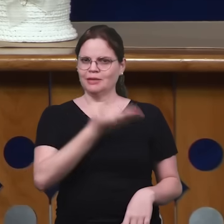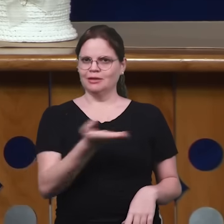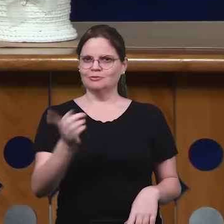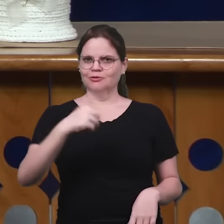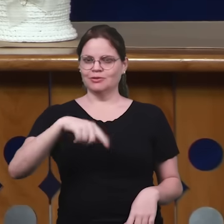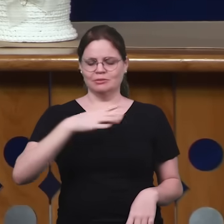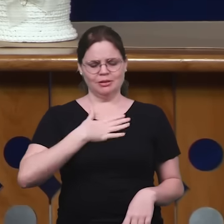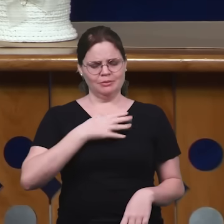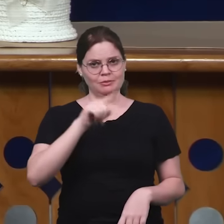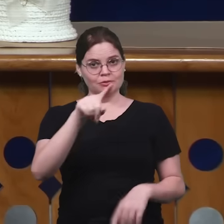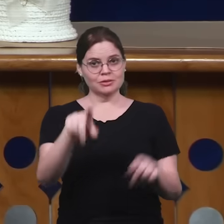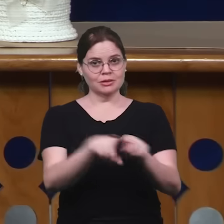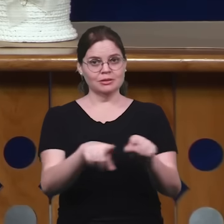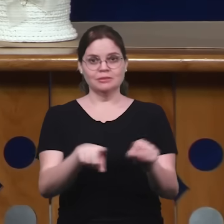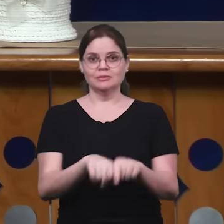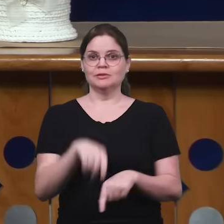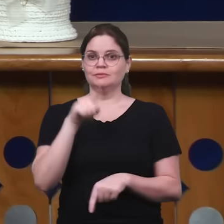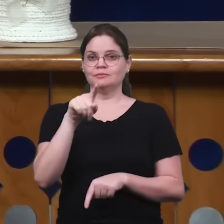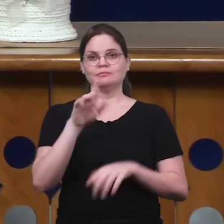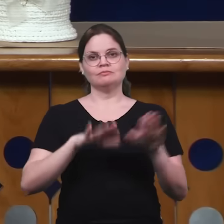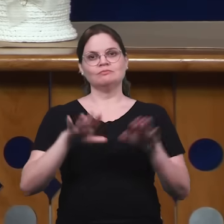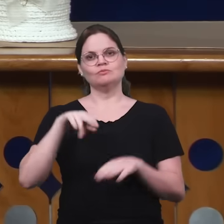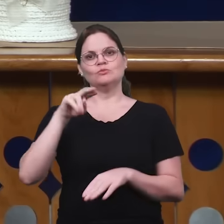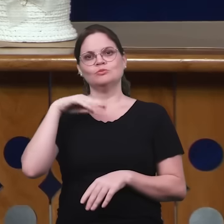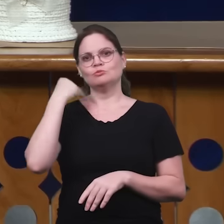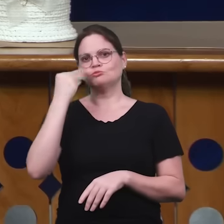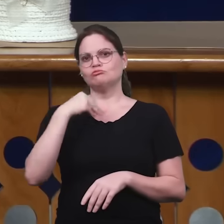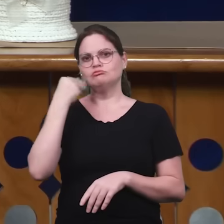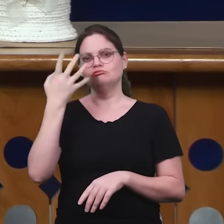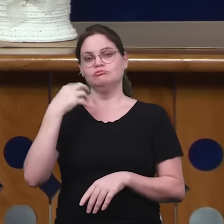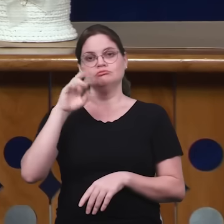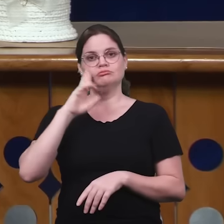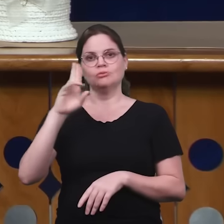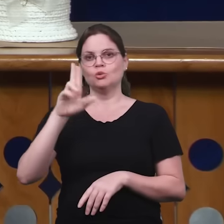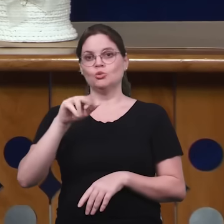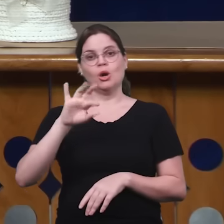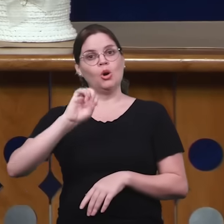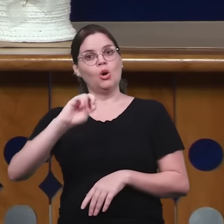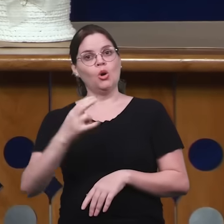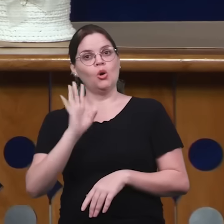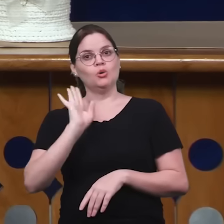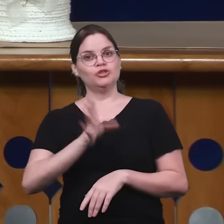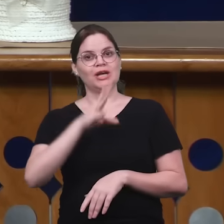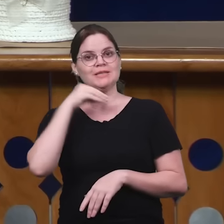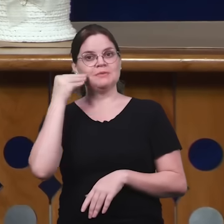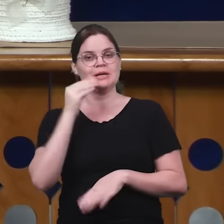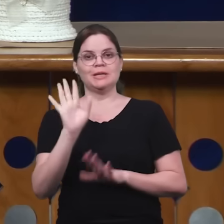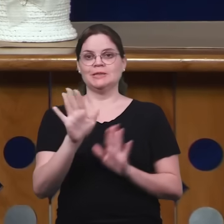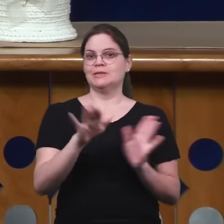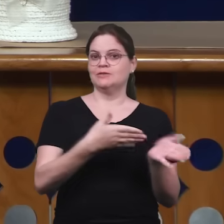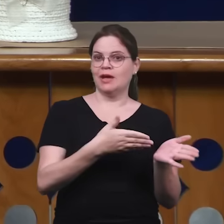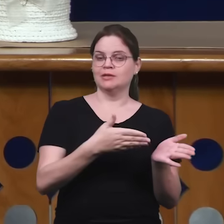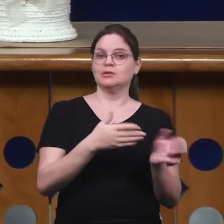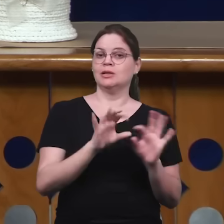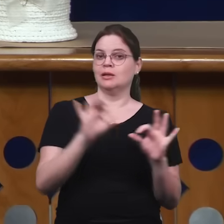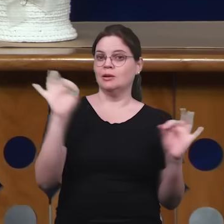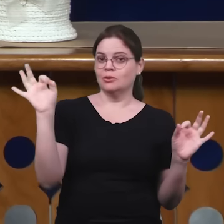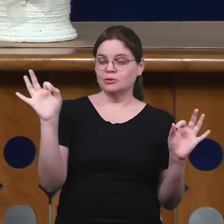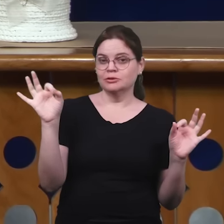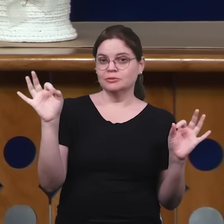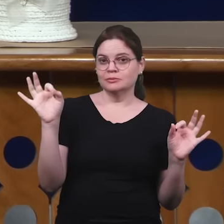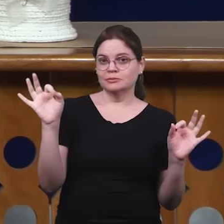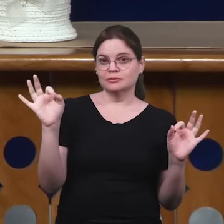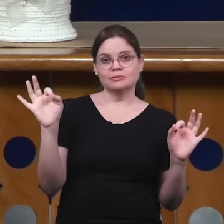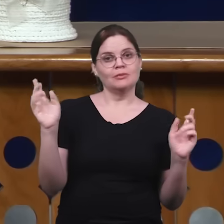homem. Quem sabe você, às vezes, nunca teve uma experiência, ou já até tem uma experiência, ou está longe do